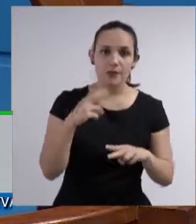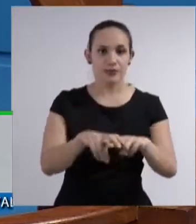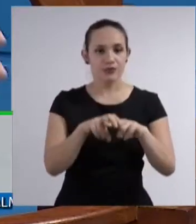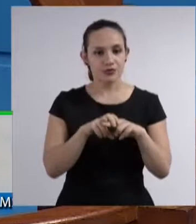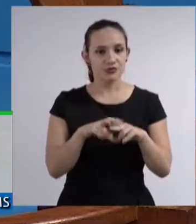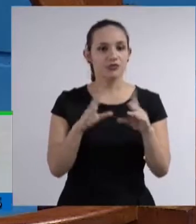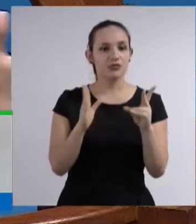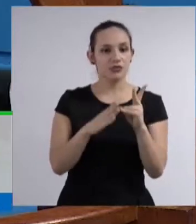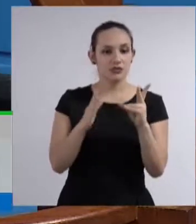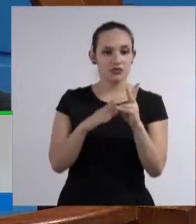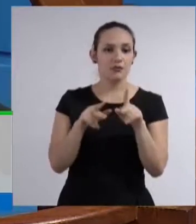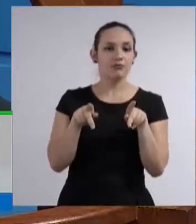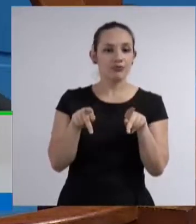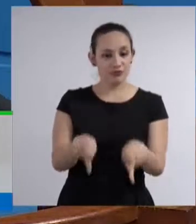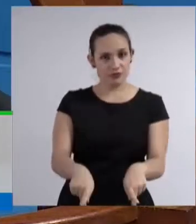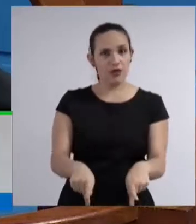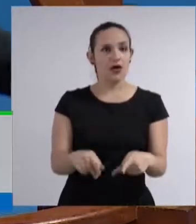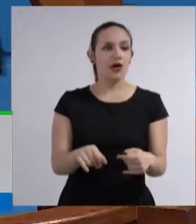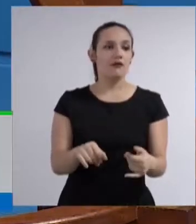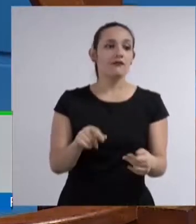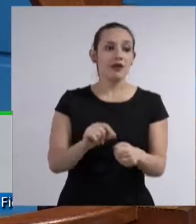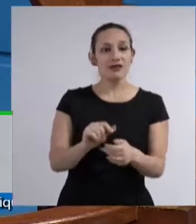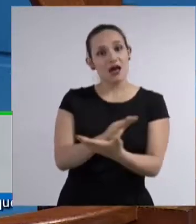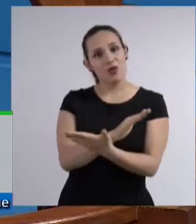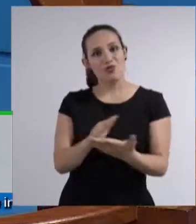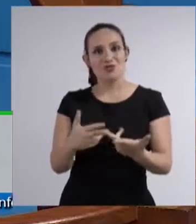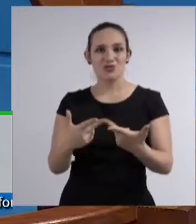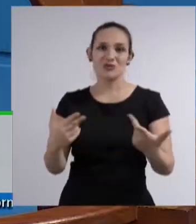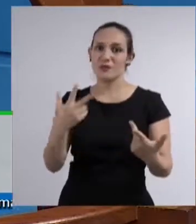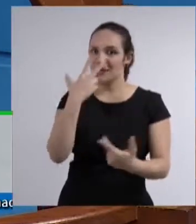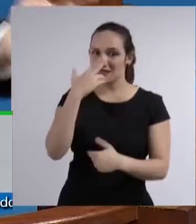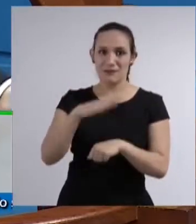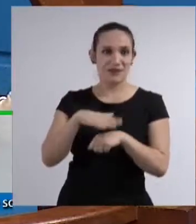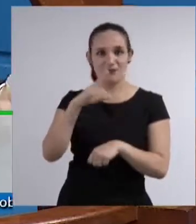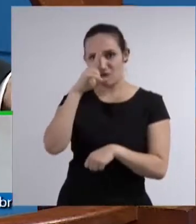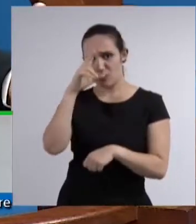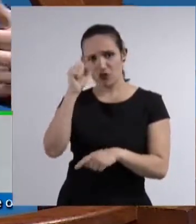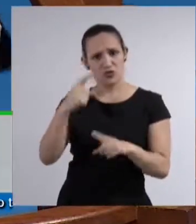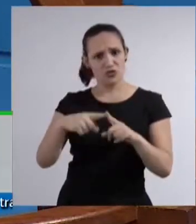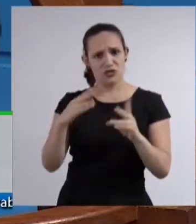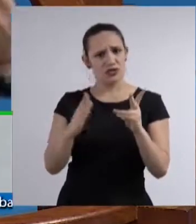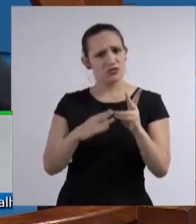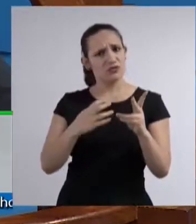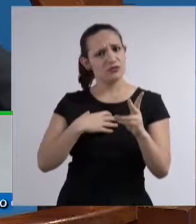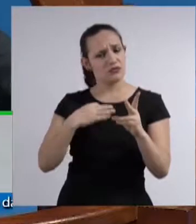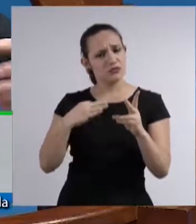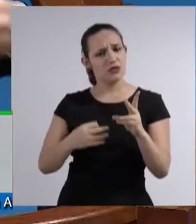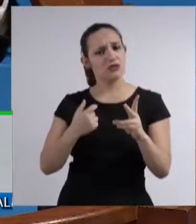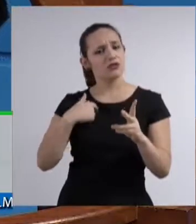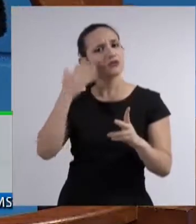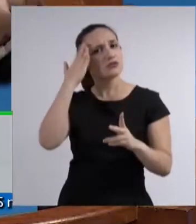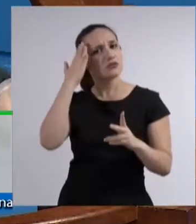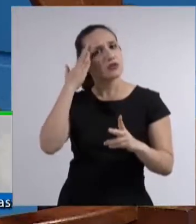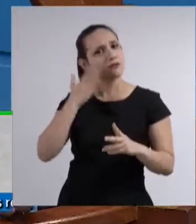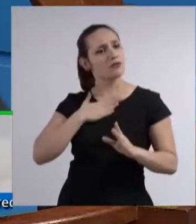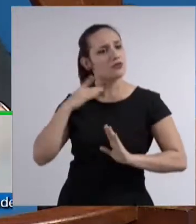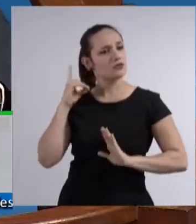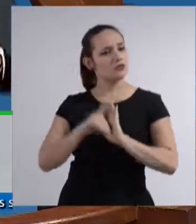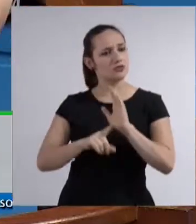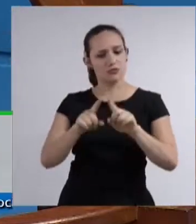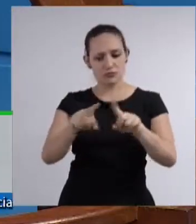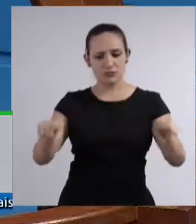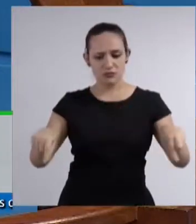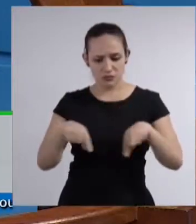acabam fazendo algumas ações, porque eles estão convictos dos seus direitos, querem a demarcação